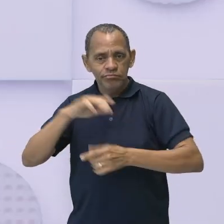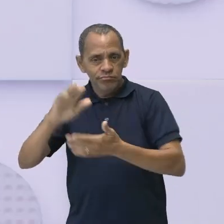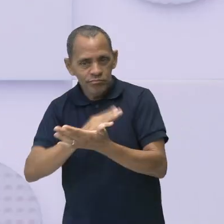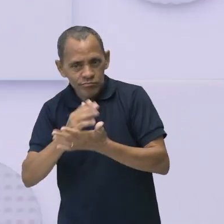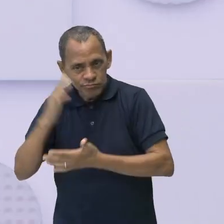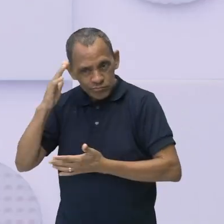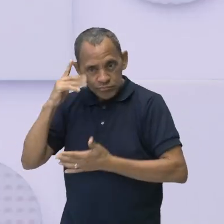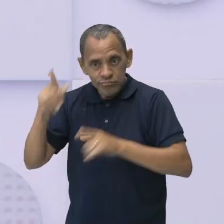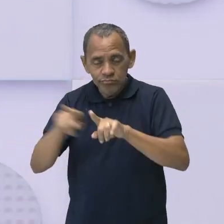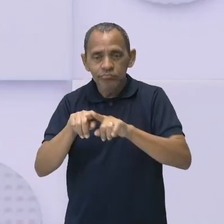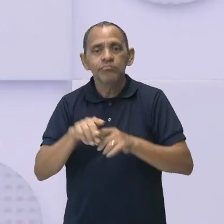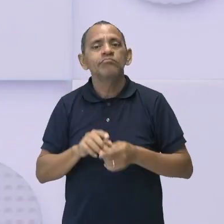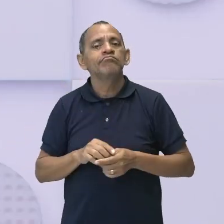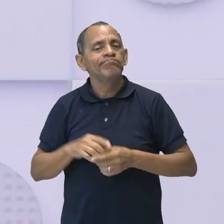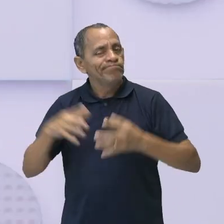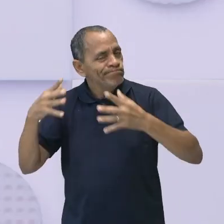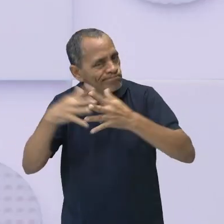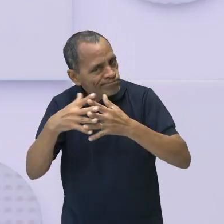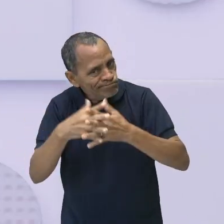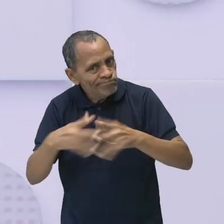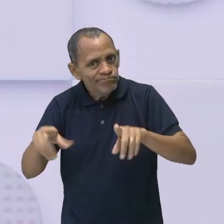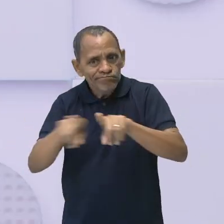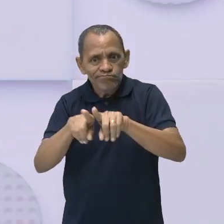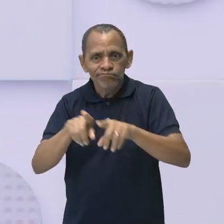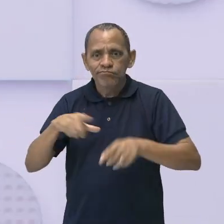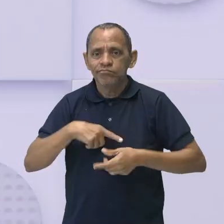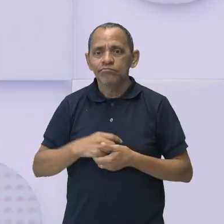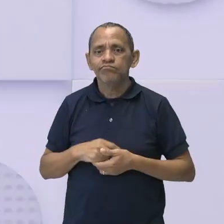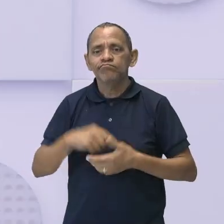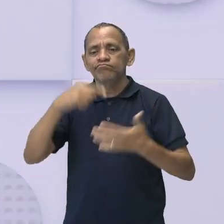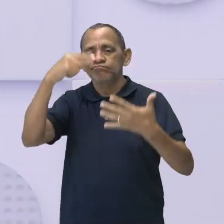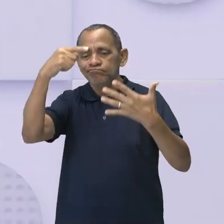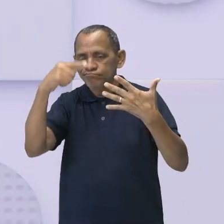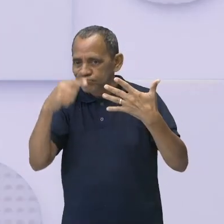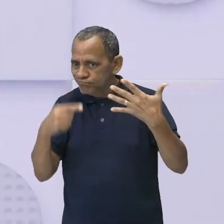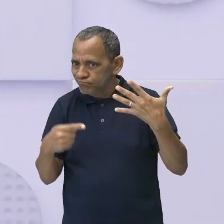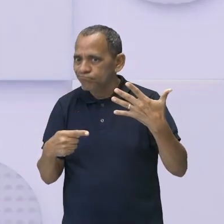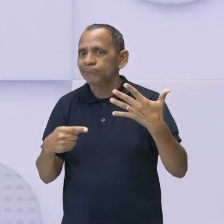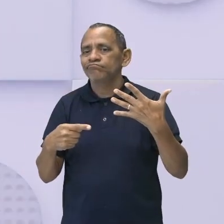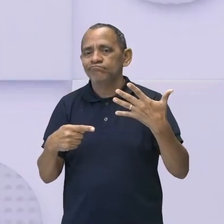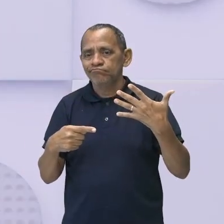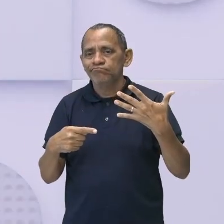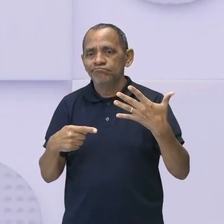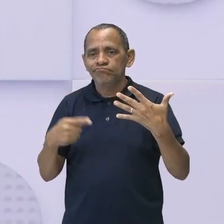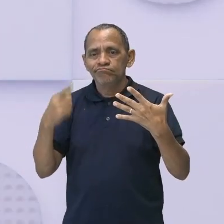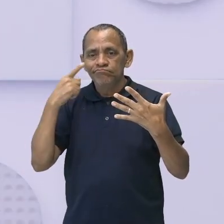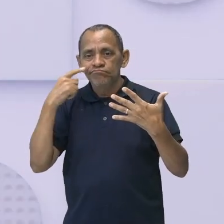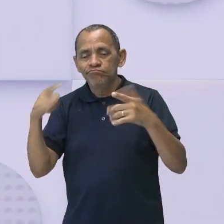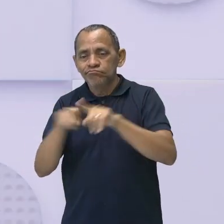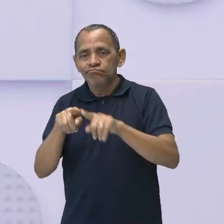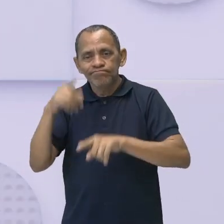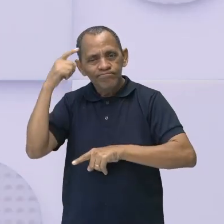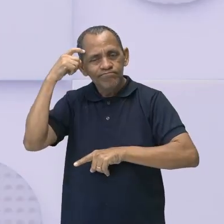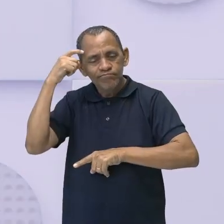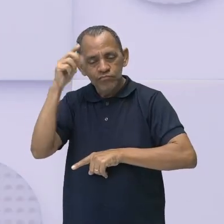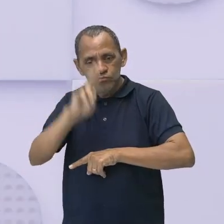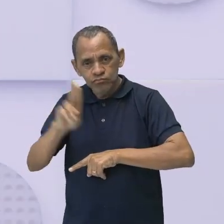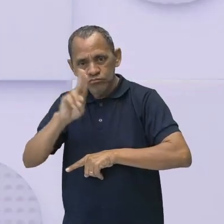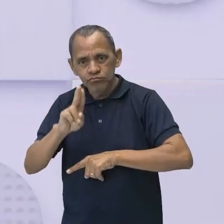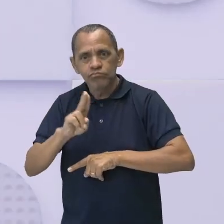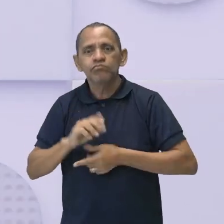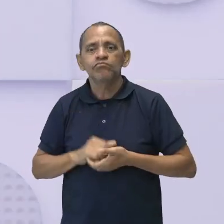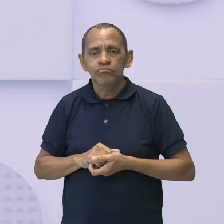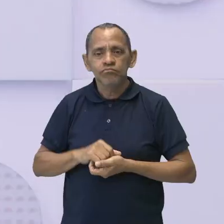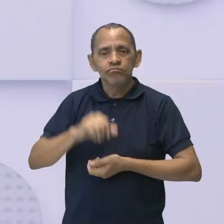e tratamentos, que levanta questões sobre se a inteligência errar, quem vai ser responsável? Qual